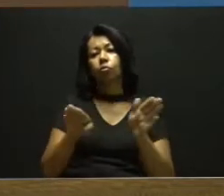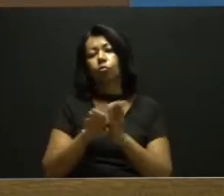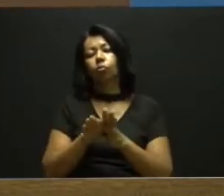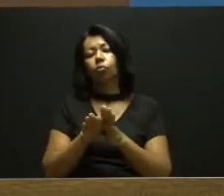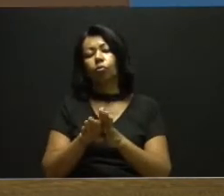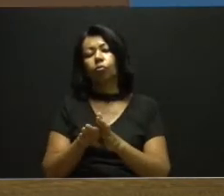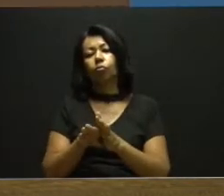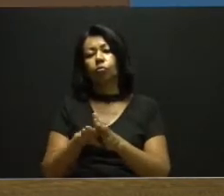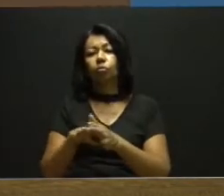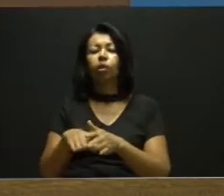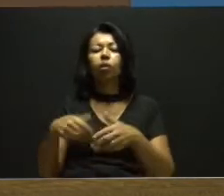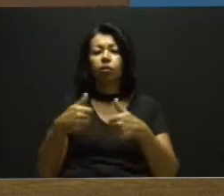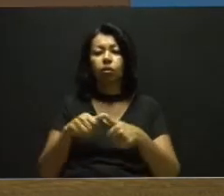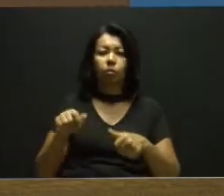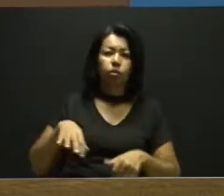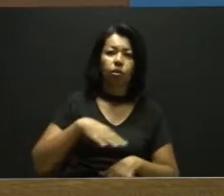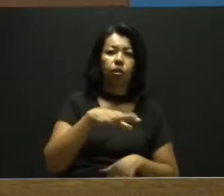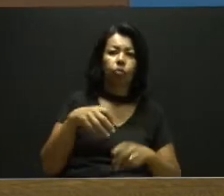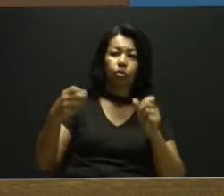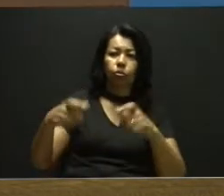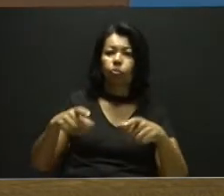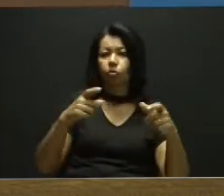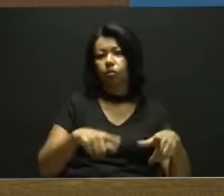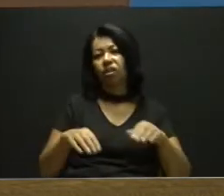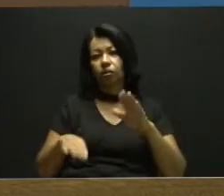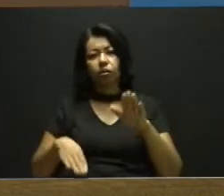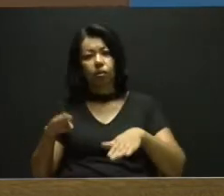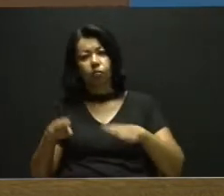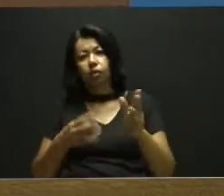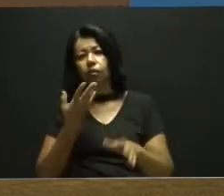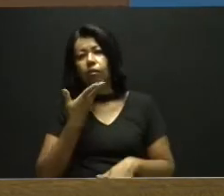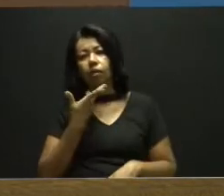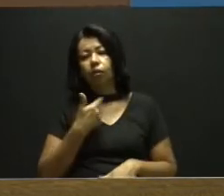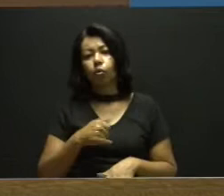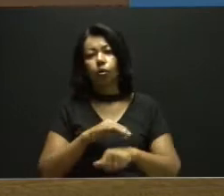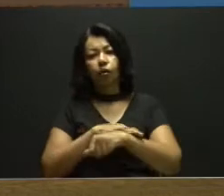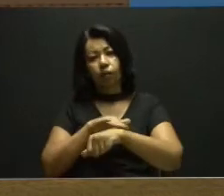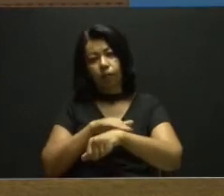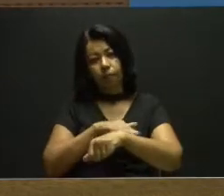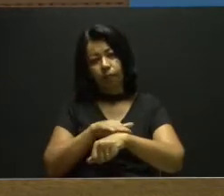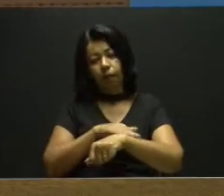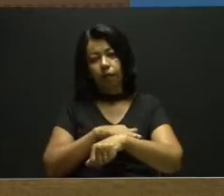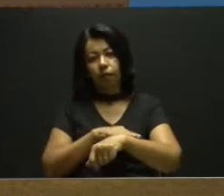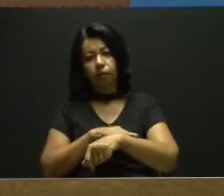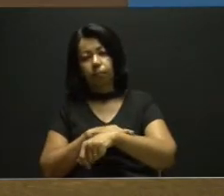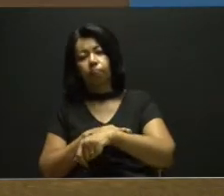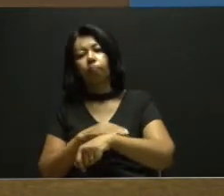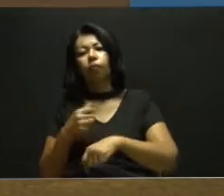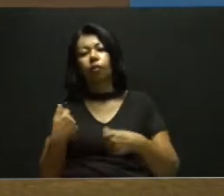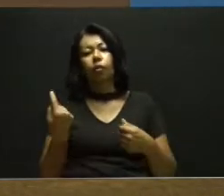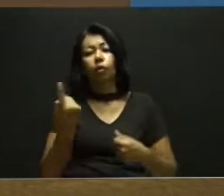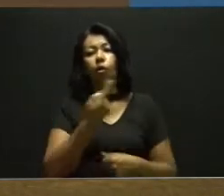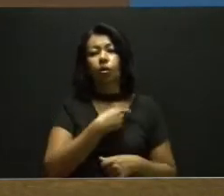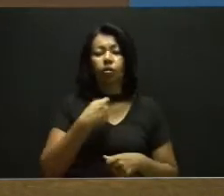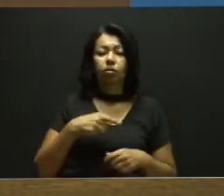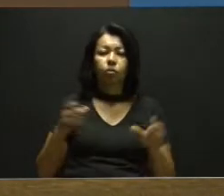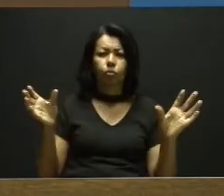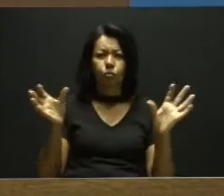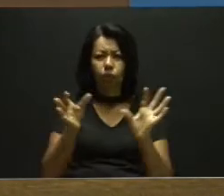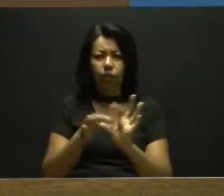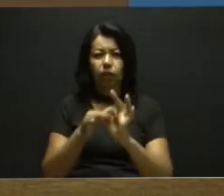todos os lugares independente da cor da pele vamos nos unir